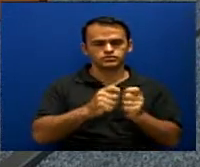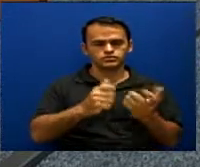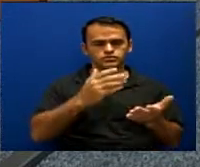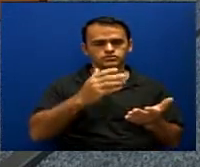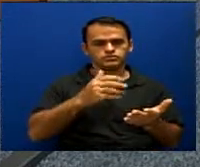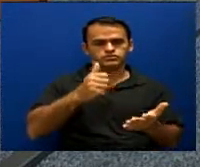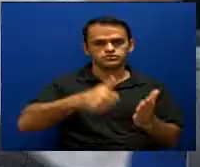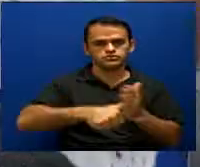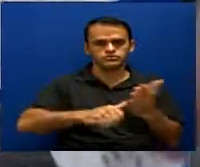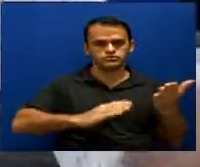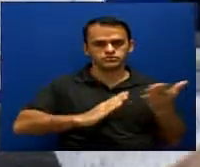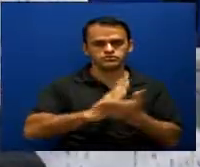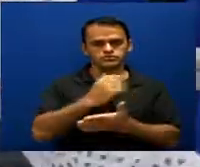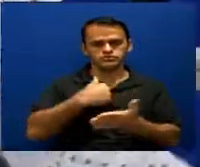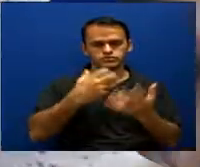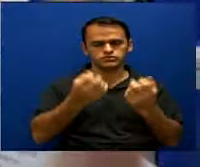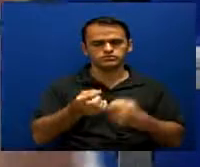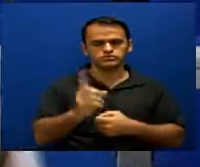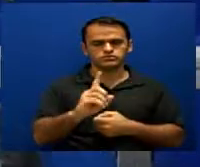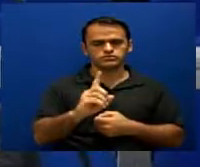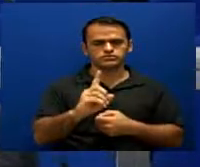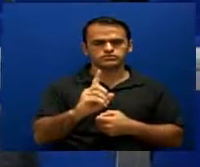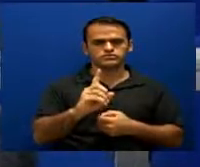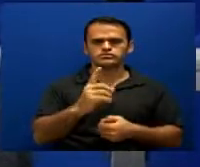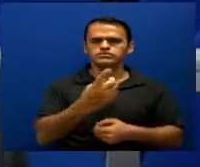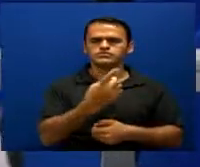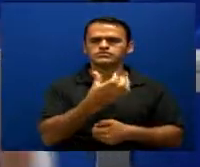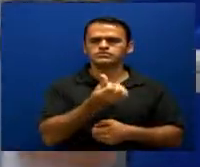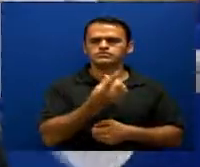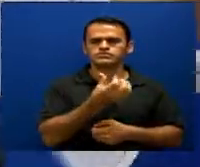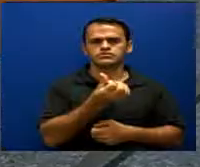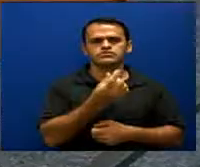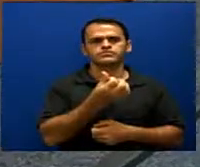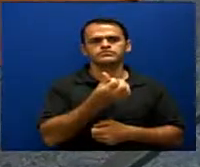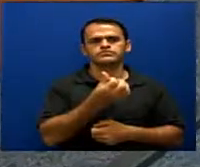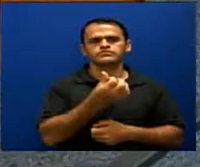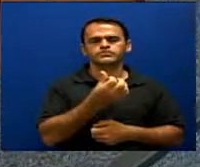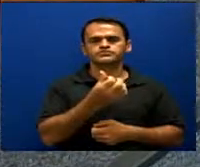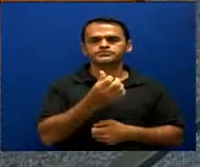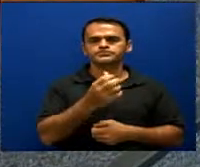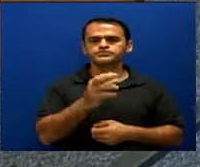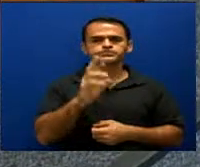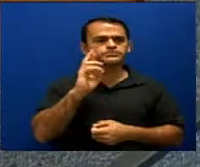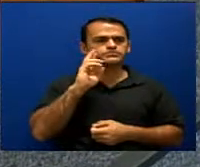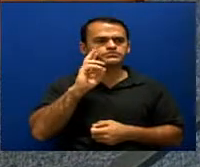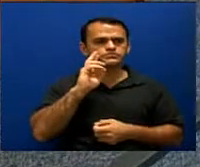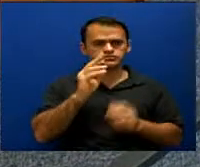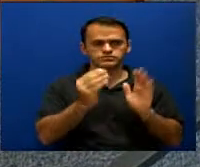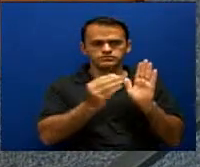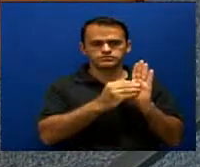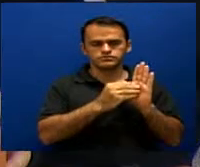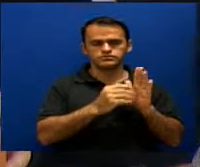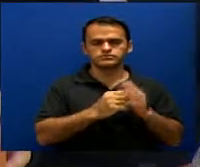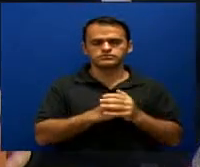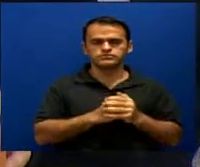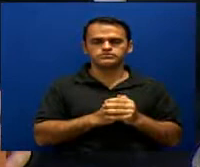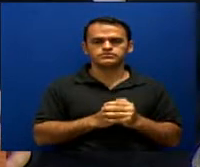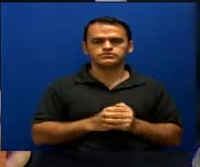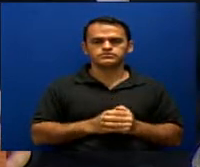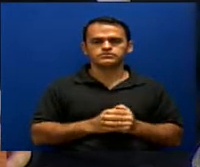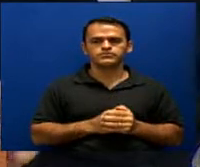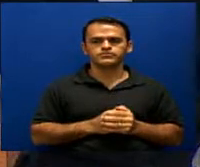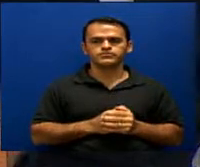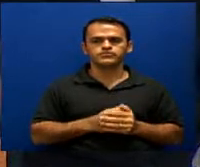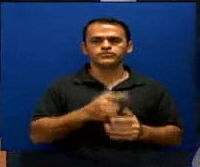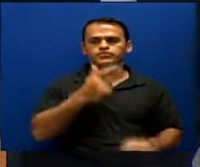seria não. Tá bom. A emenda 16, vereador. Tá bom, registra para mim, Rosa. Vereador